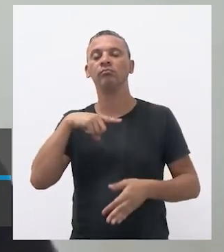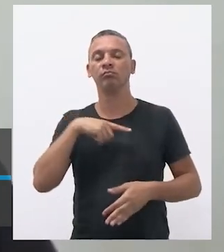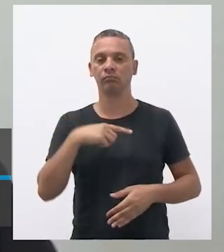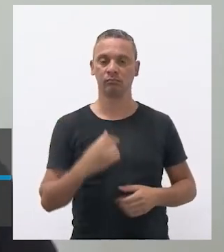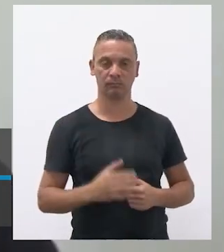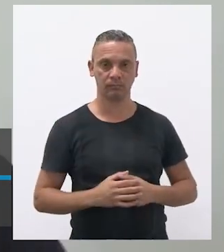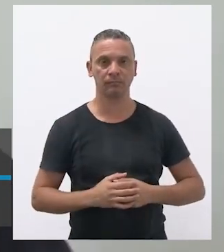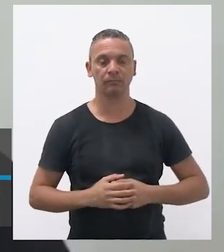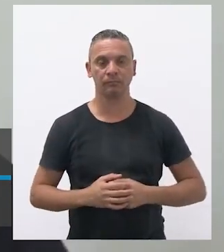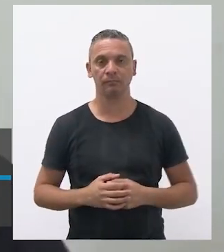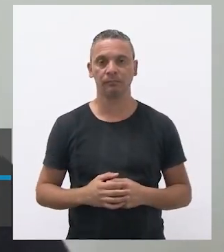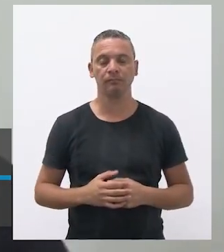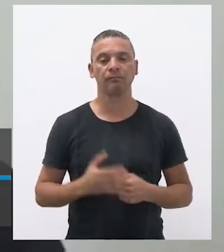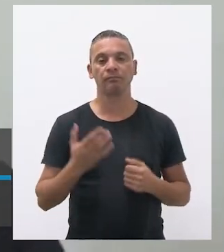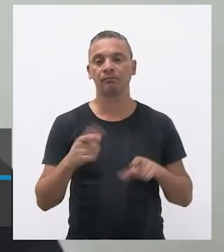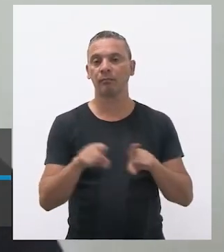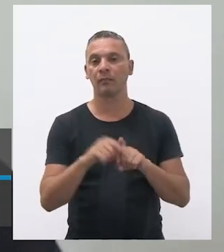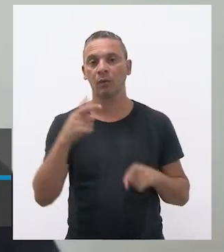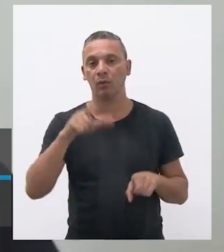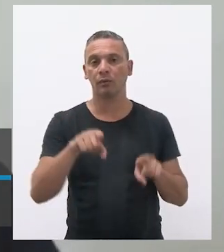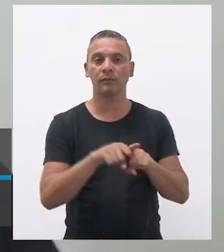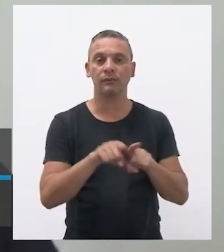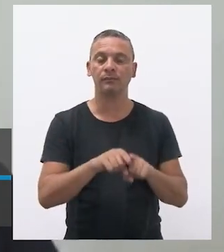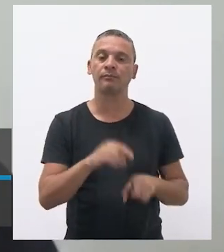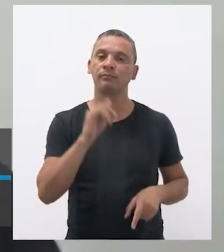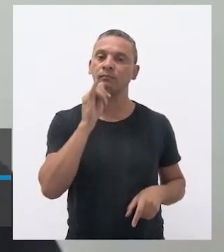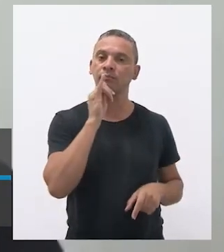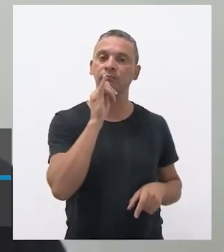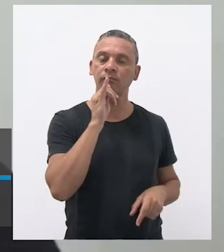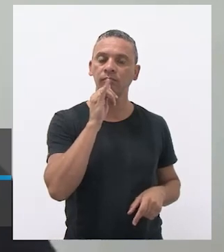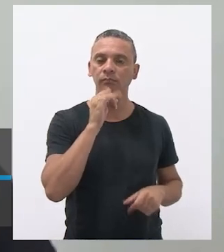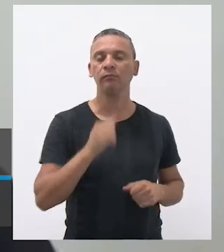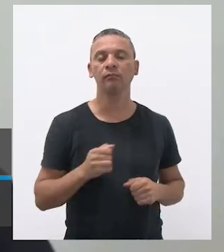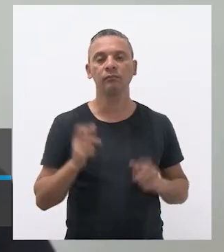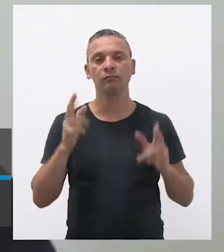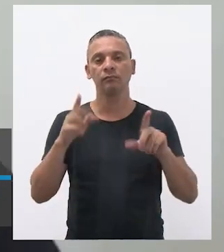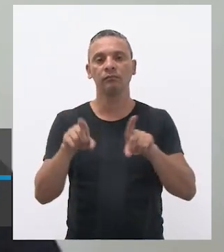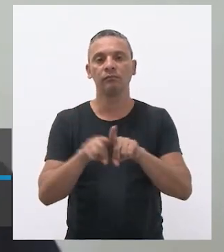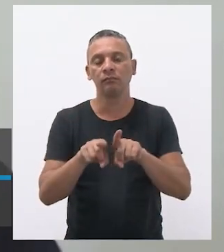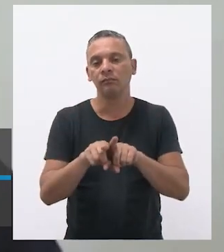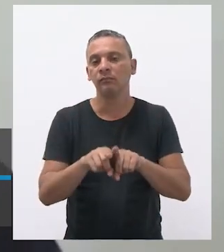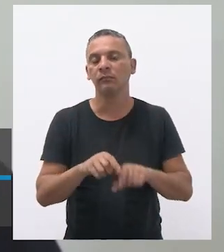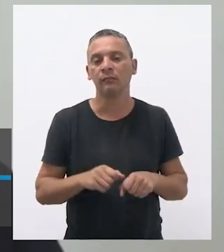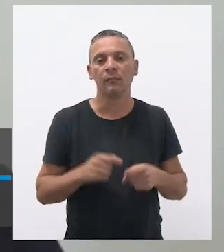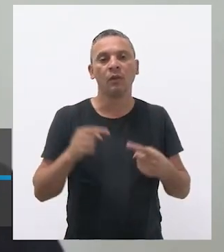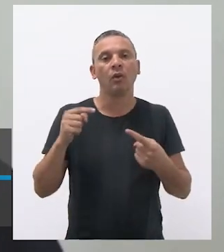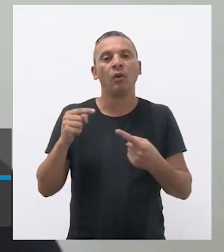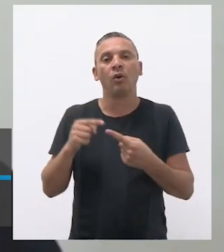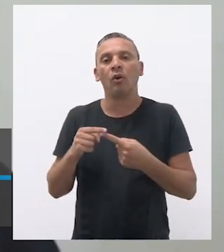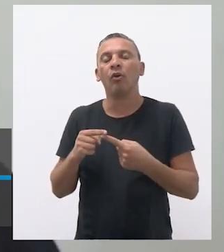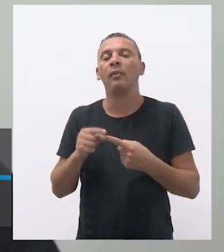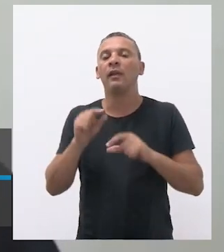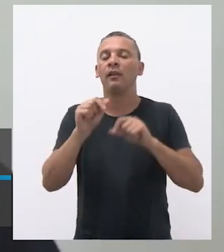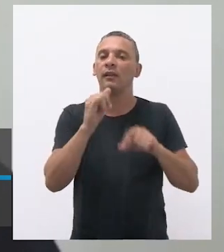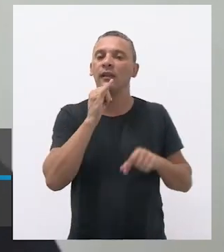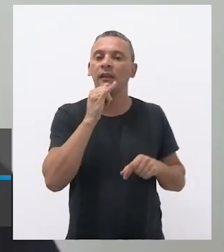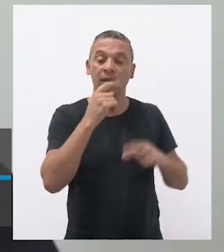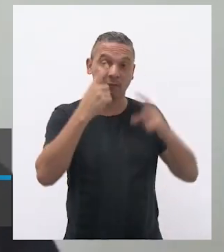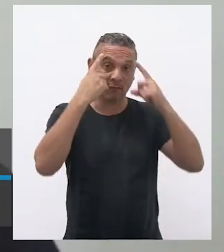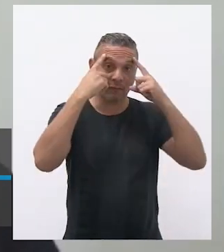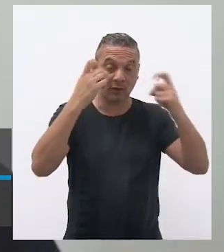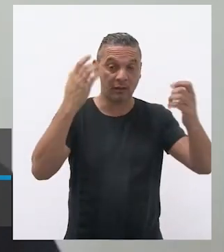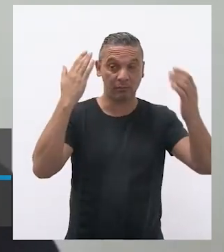conduta, ela destaca ameaças, né, como ameaça de morte, ou ameaças, por exemplo,